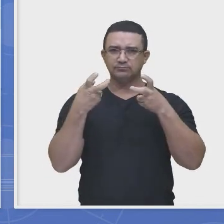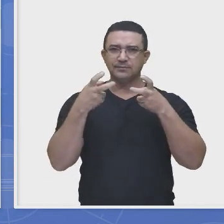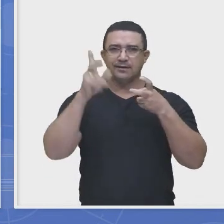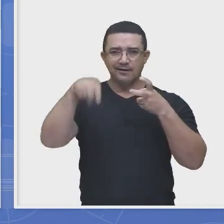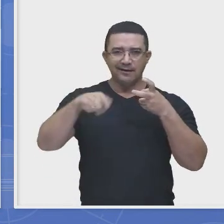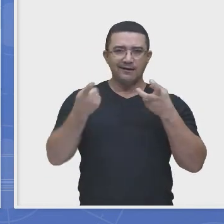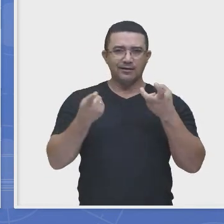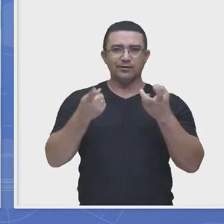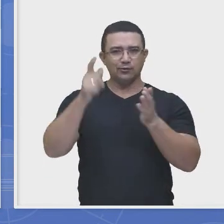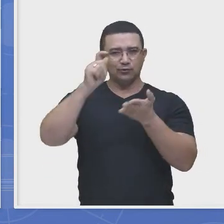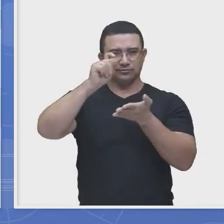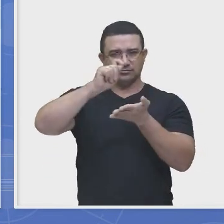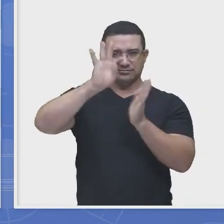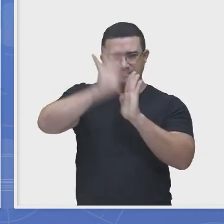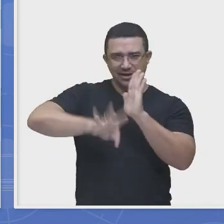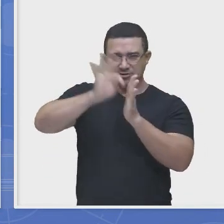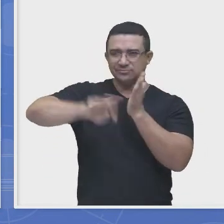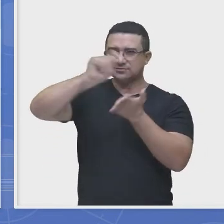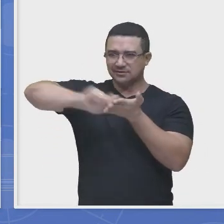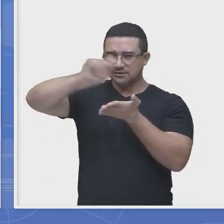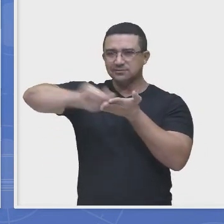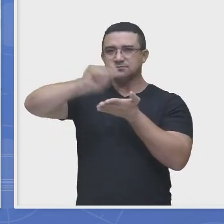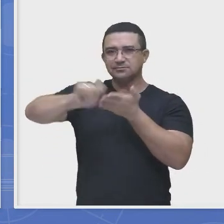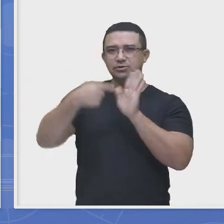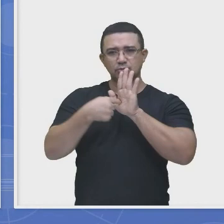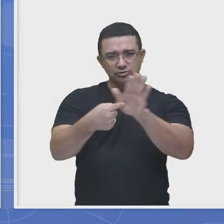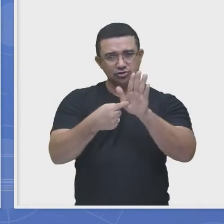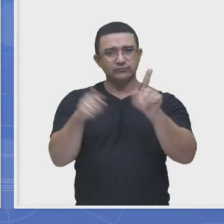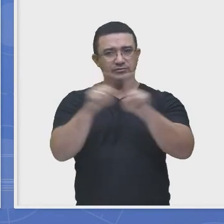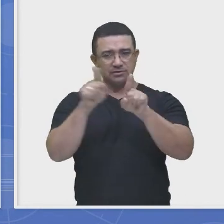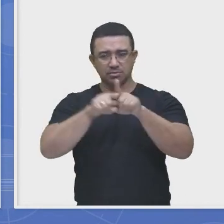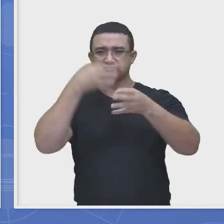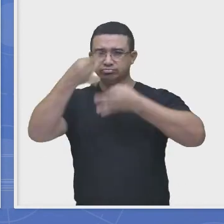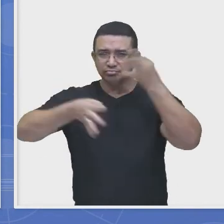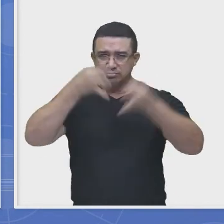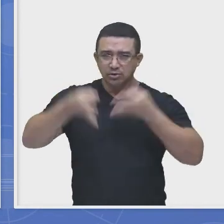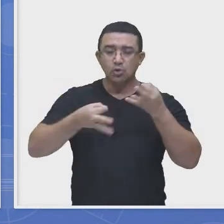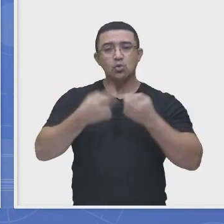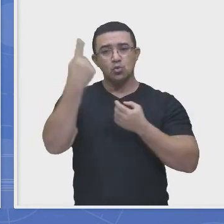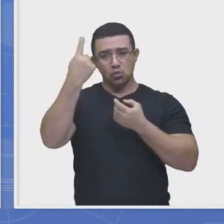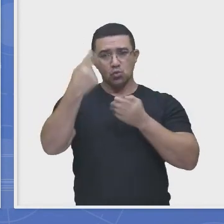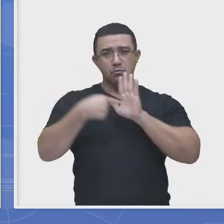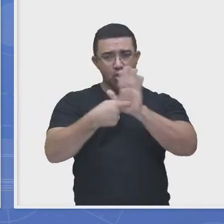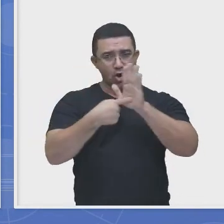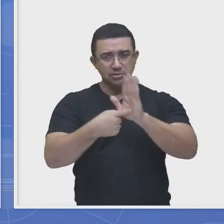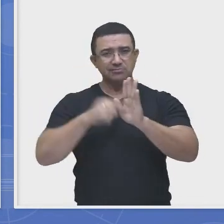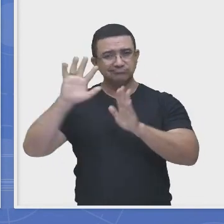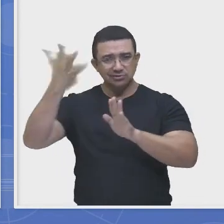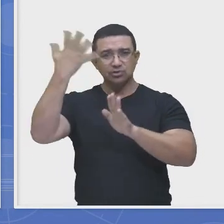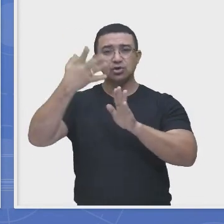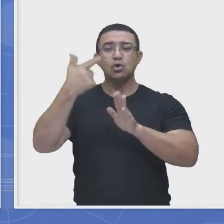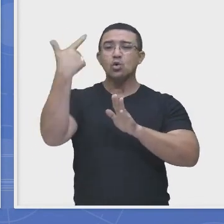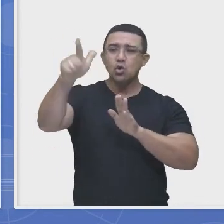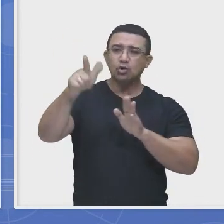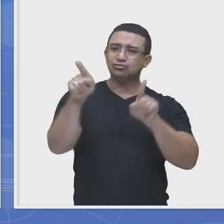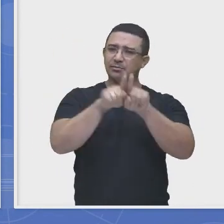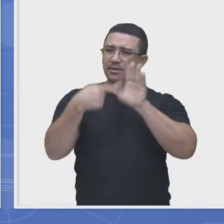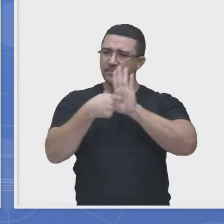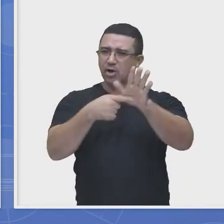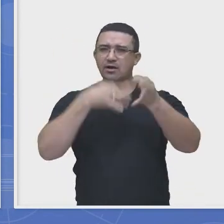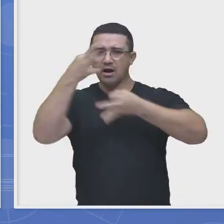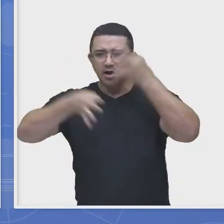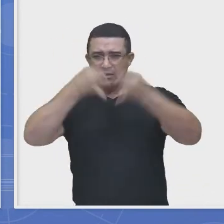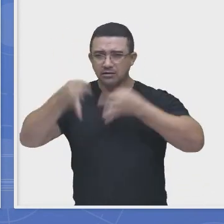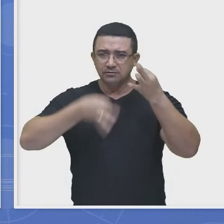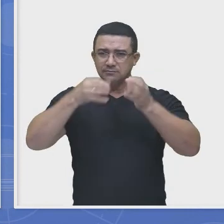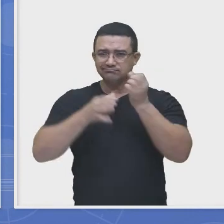texto dissertativo, expositivo e argumentativo. Um expõe fatos de determinada realidade, o outro expõe opinião e argumentos para